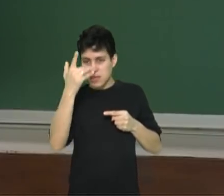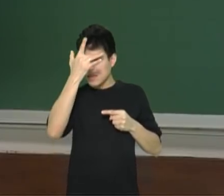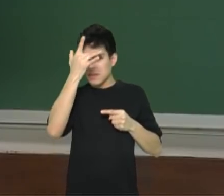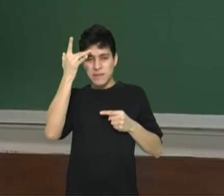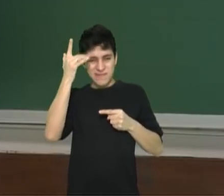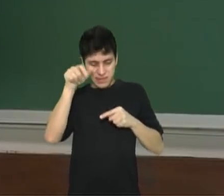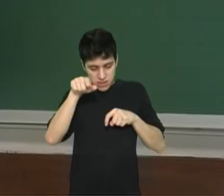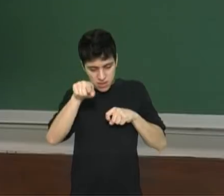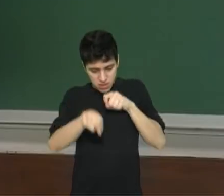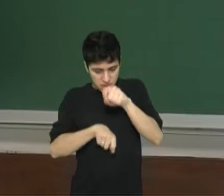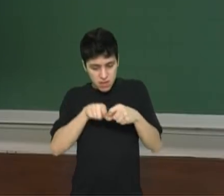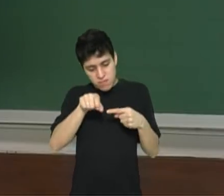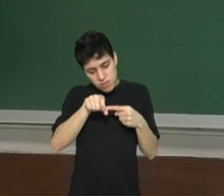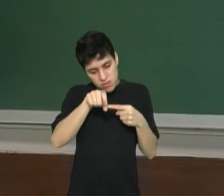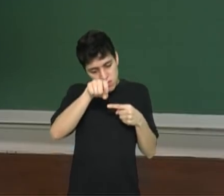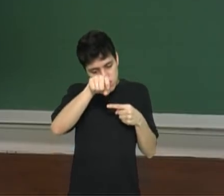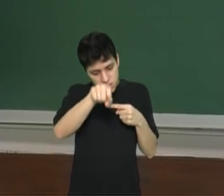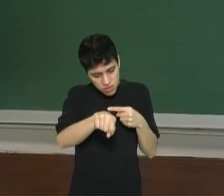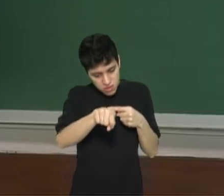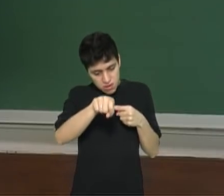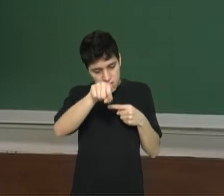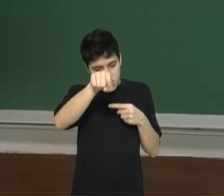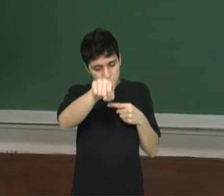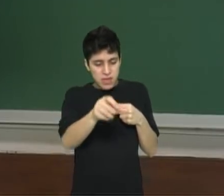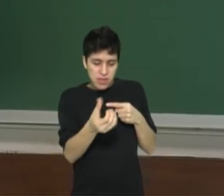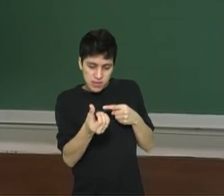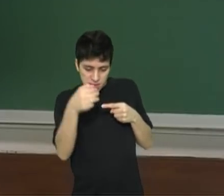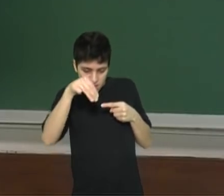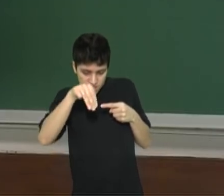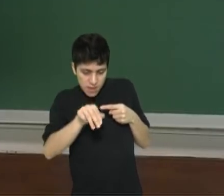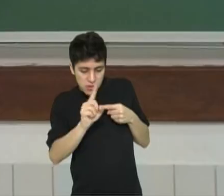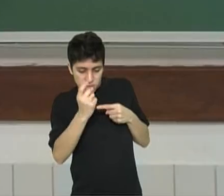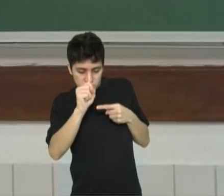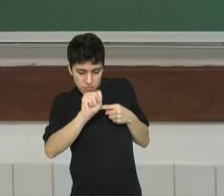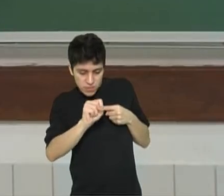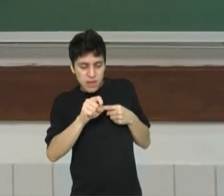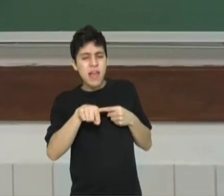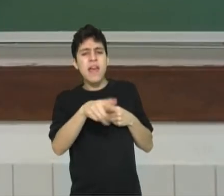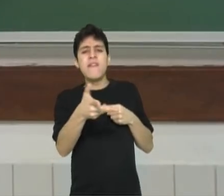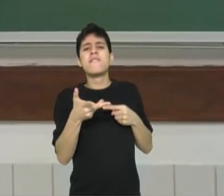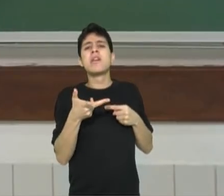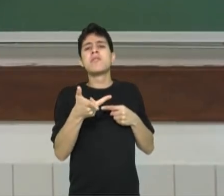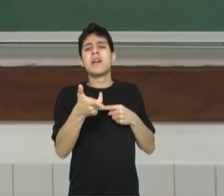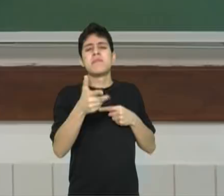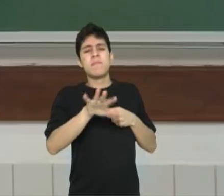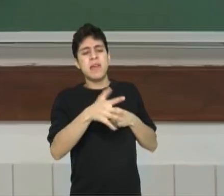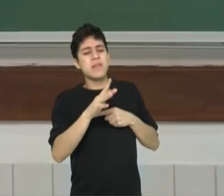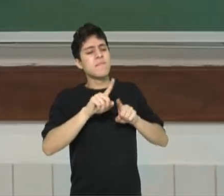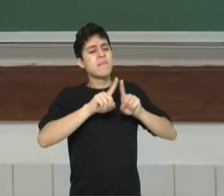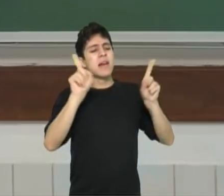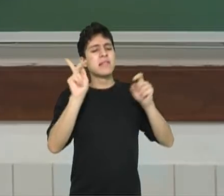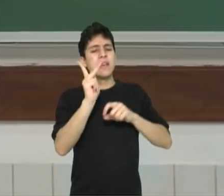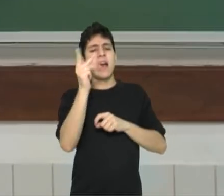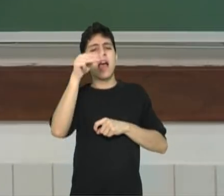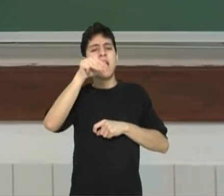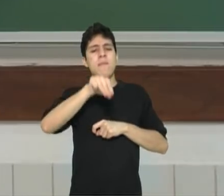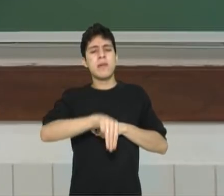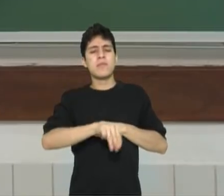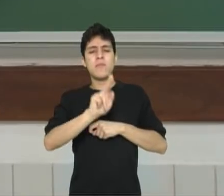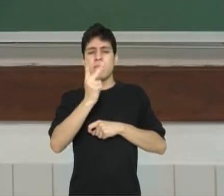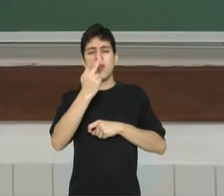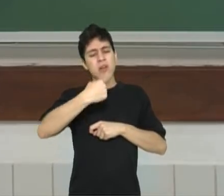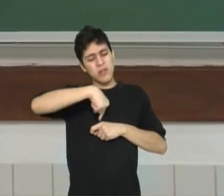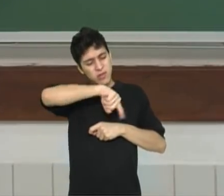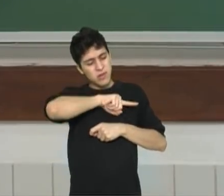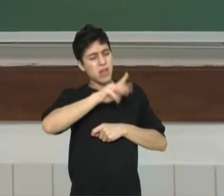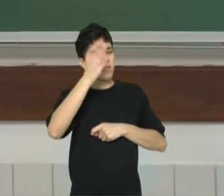aqui, 6 metros. Ah, mas e essa velocidade média dela? E em quilômetro por hora, quanto que é isso? A gente já